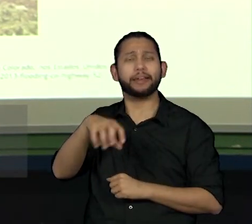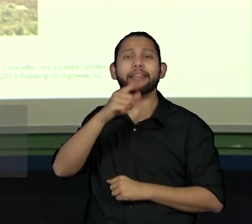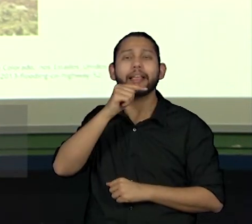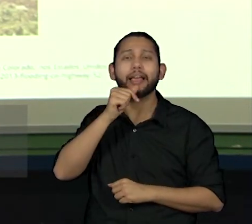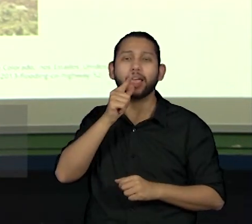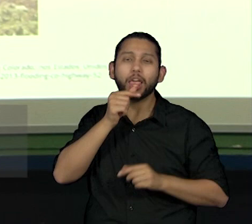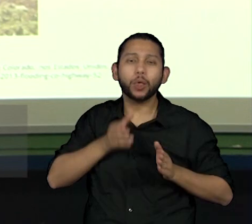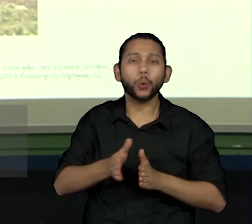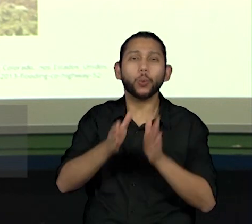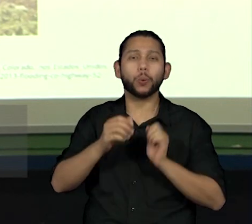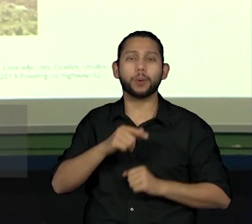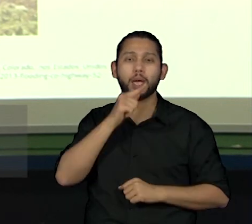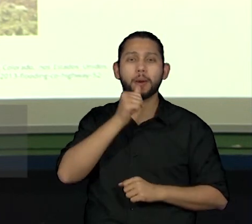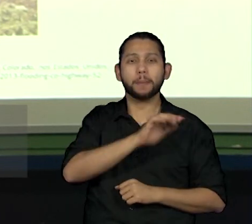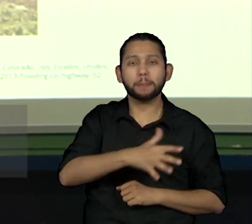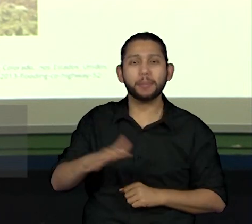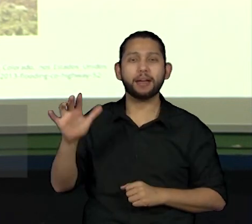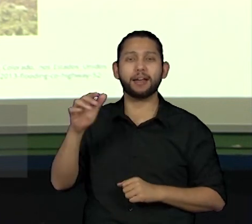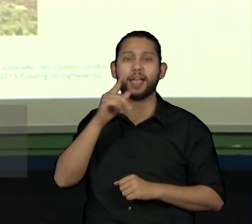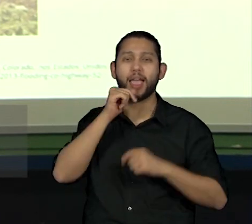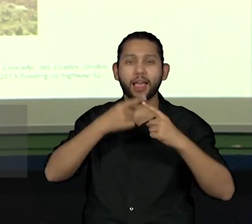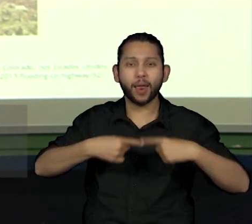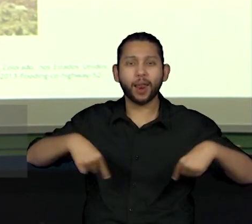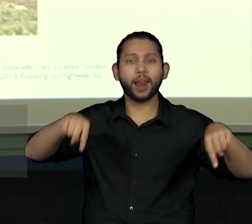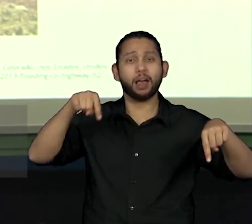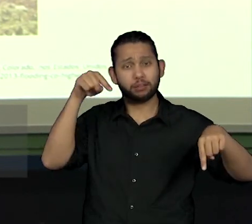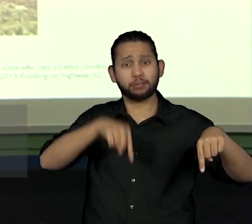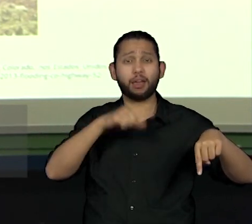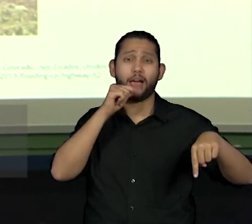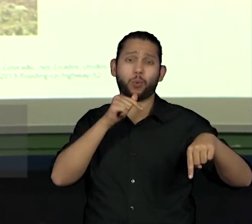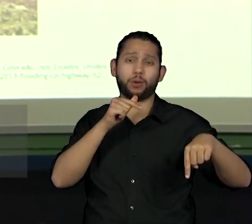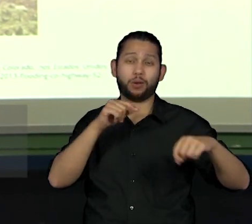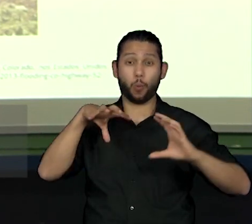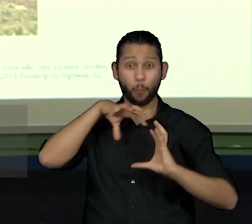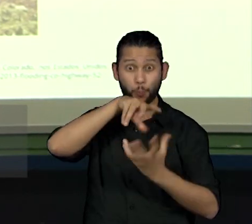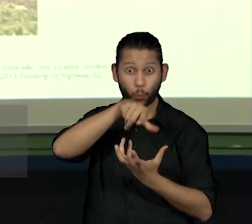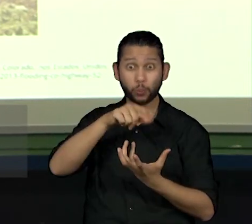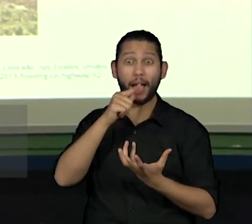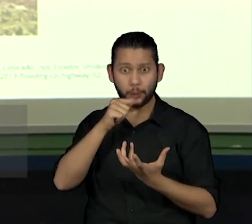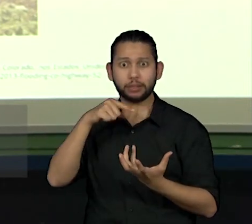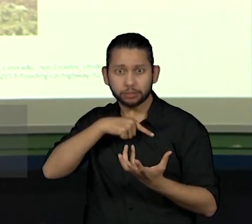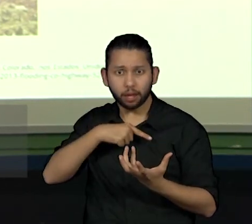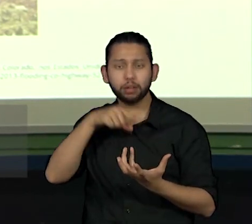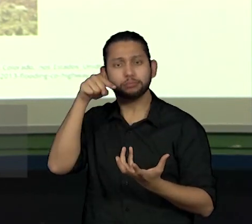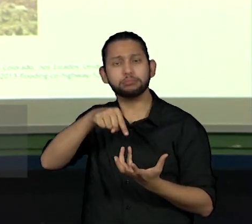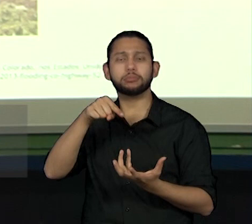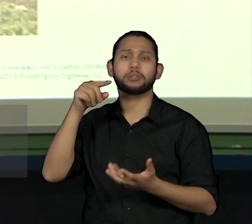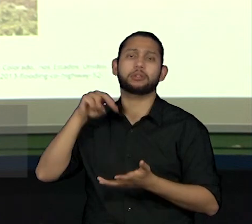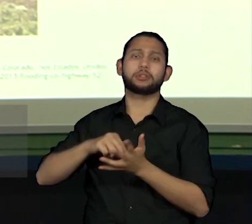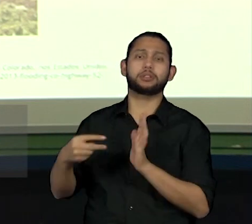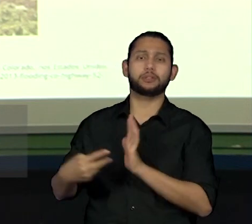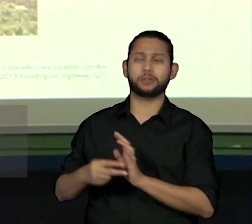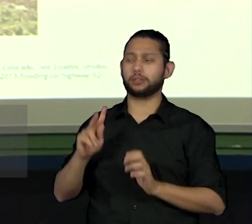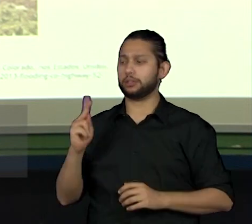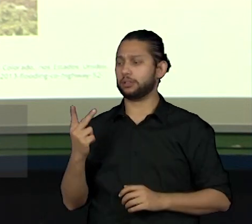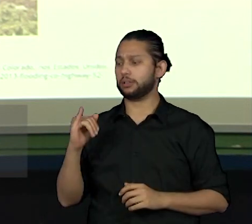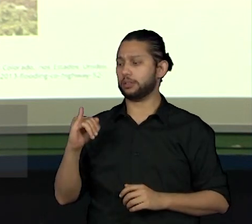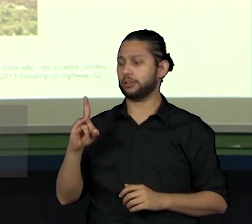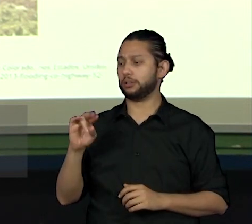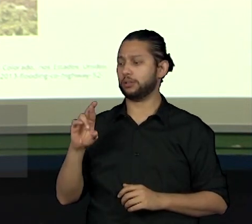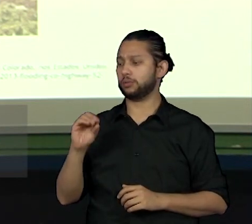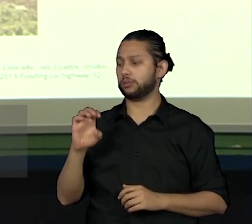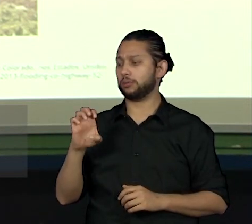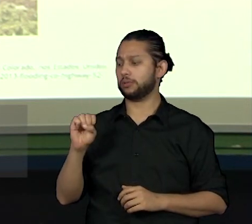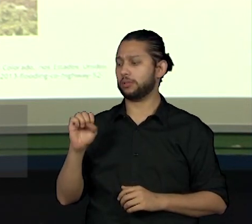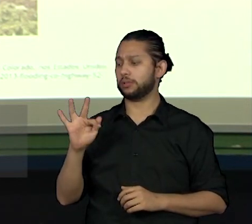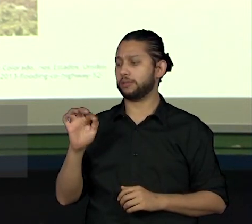rios, mares, lagos, ou seja, toda a água no planeta. E aí eu penso, essa hidrosfera, ela é parada ou